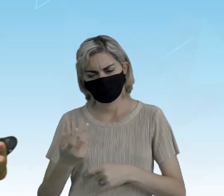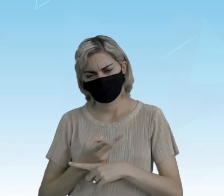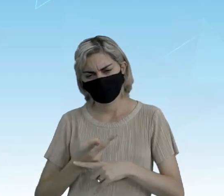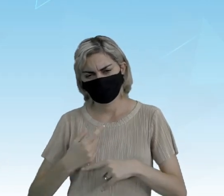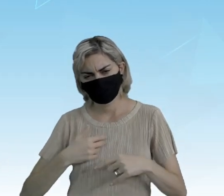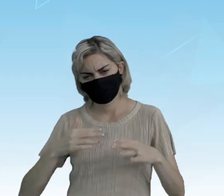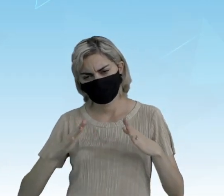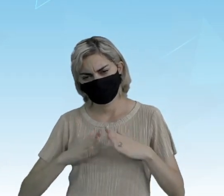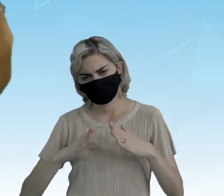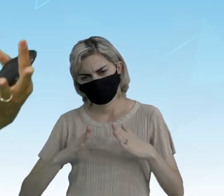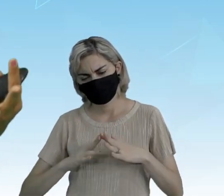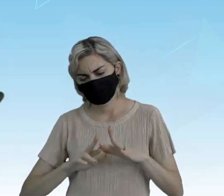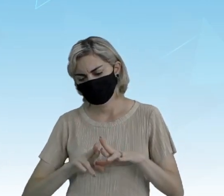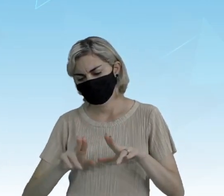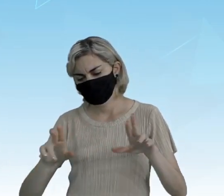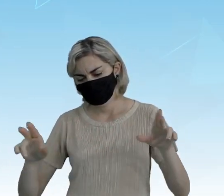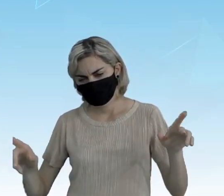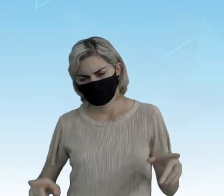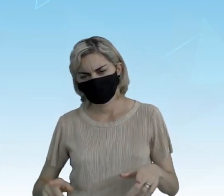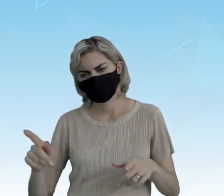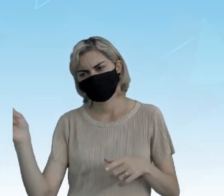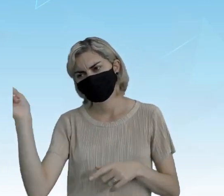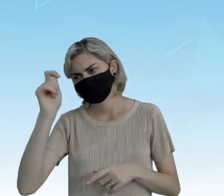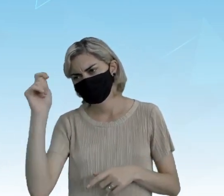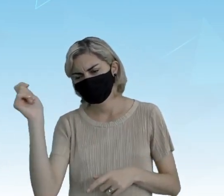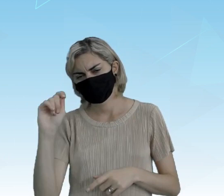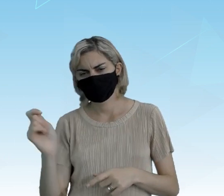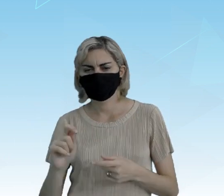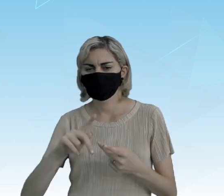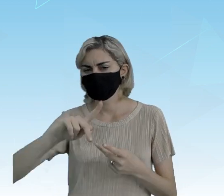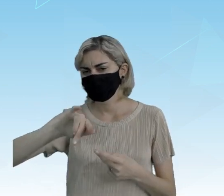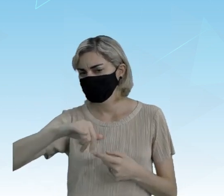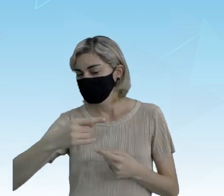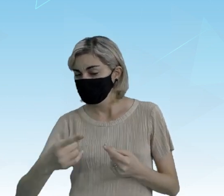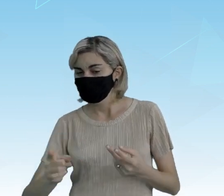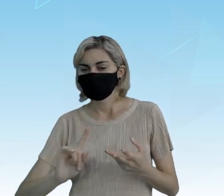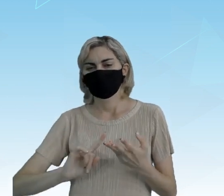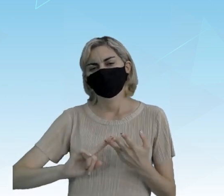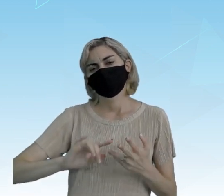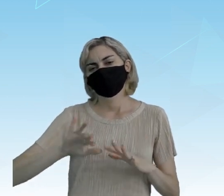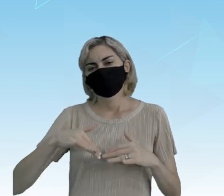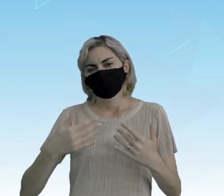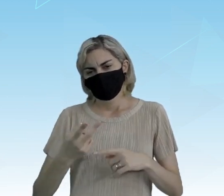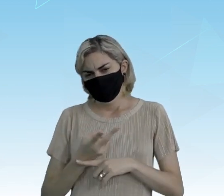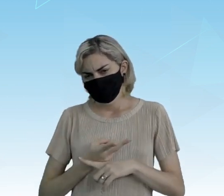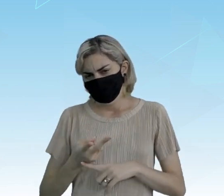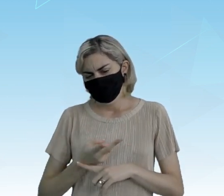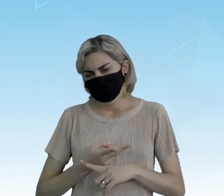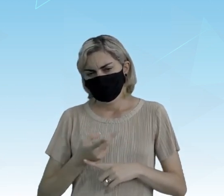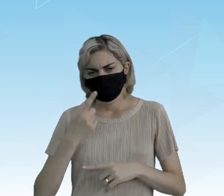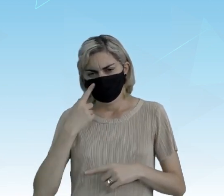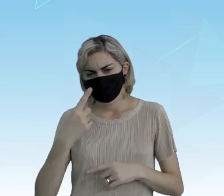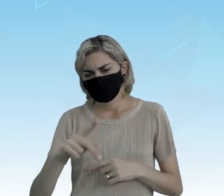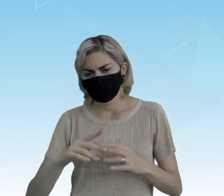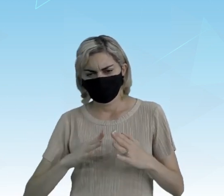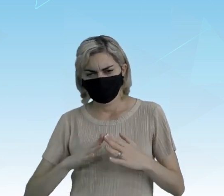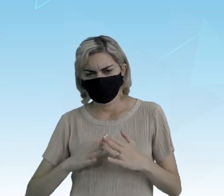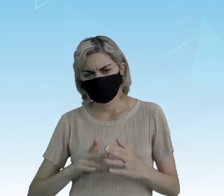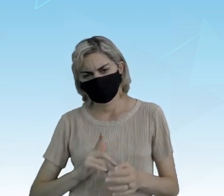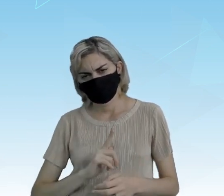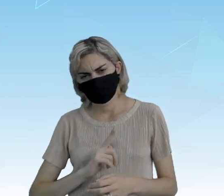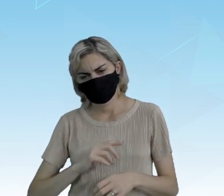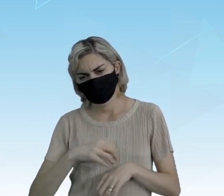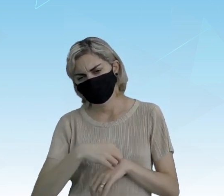minha casa e tinha vários. Tinha pipa, tinha peão. Então, procura ver se na tua casa tem